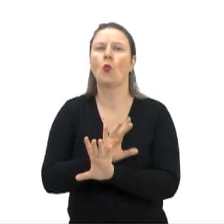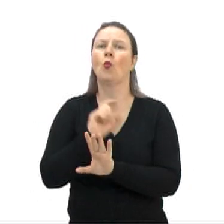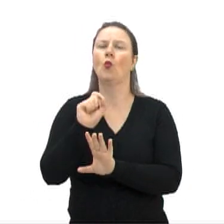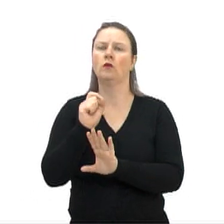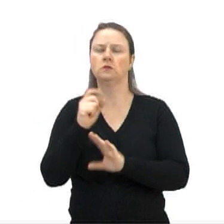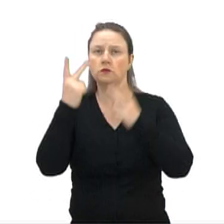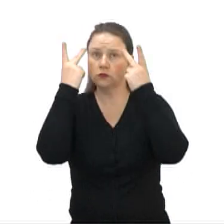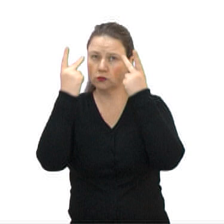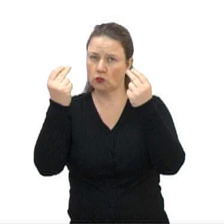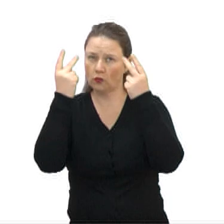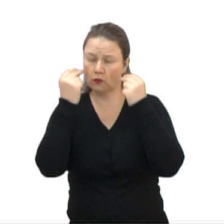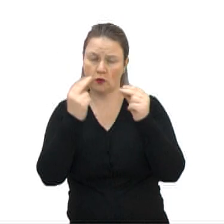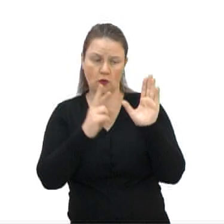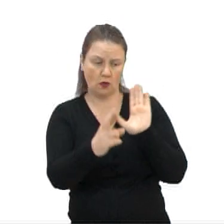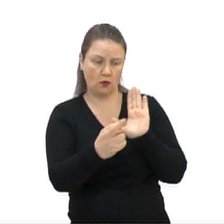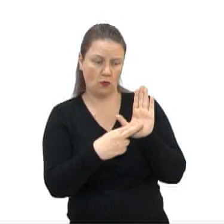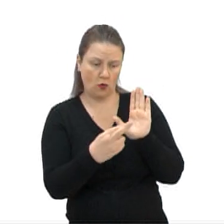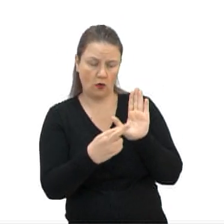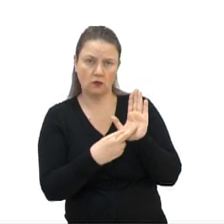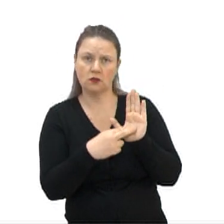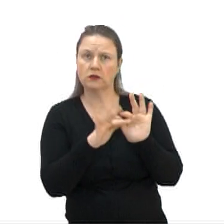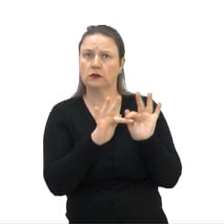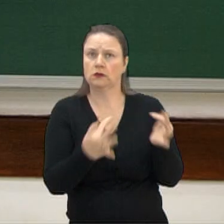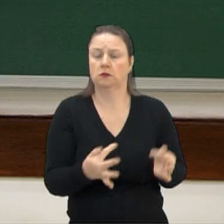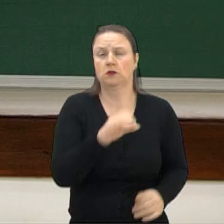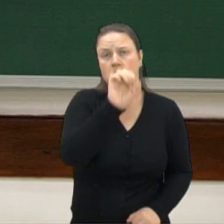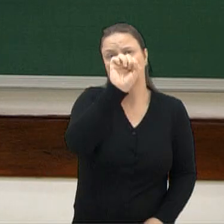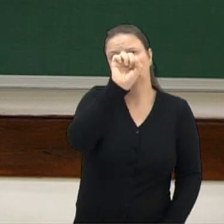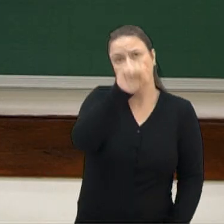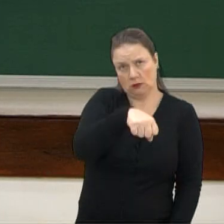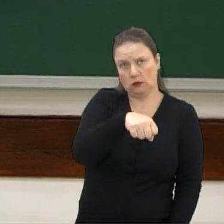busca respostas simples como sim, não e